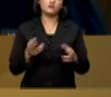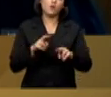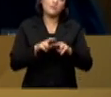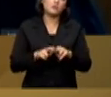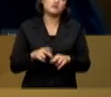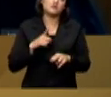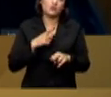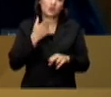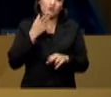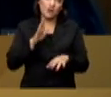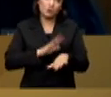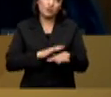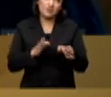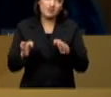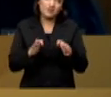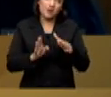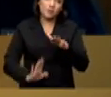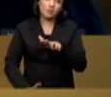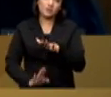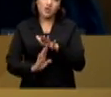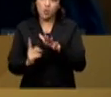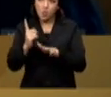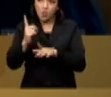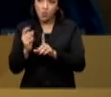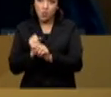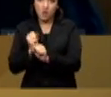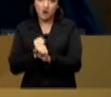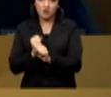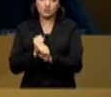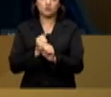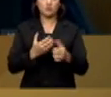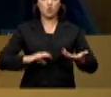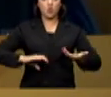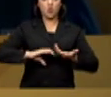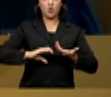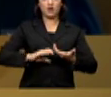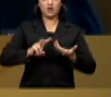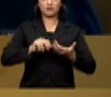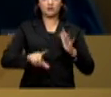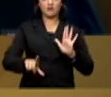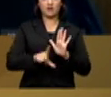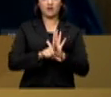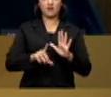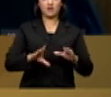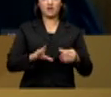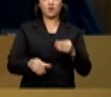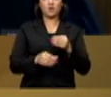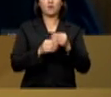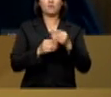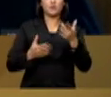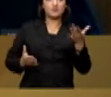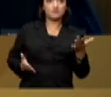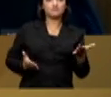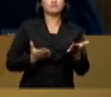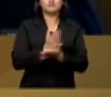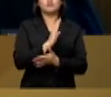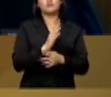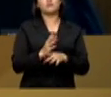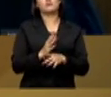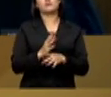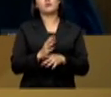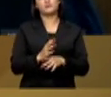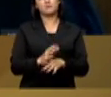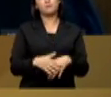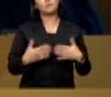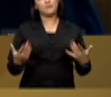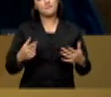um prazo de um ano ao Congresso Nacional para editar a lei complementar que me parece necessária.